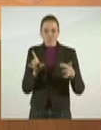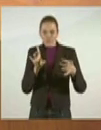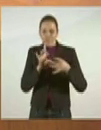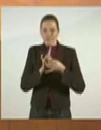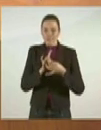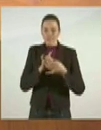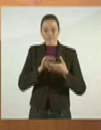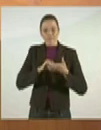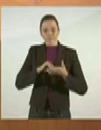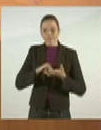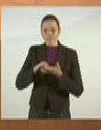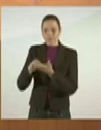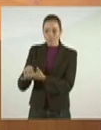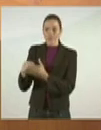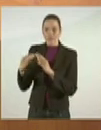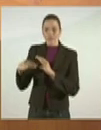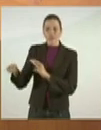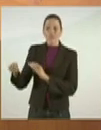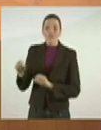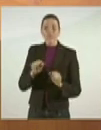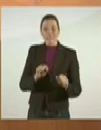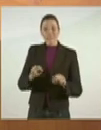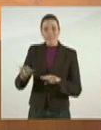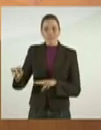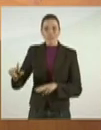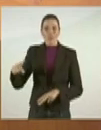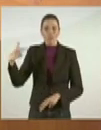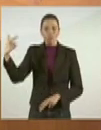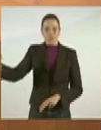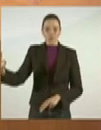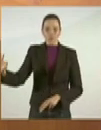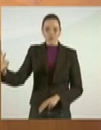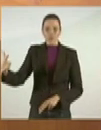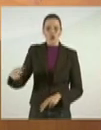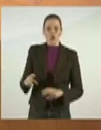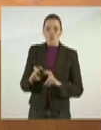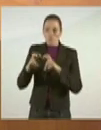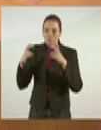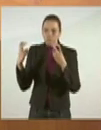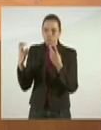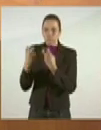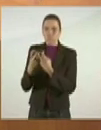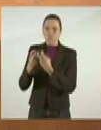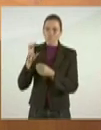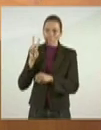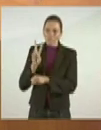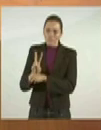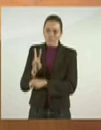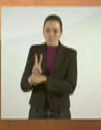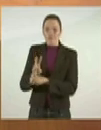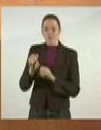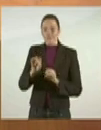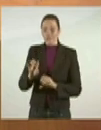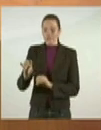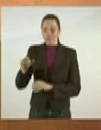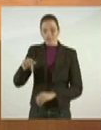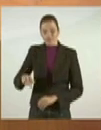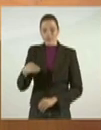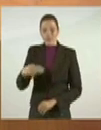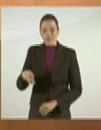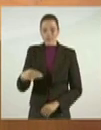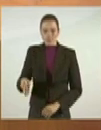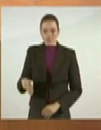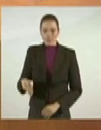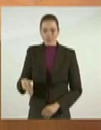D entrada na semana que vem uma frente parlamentar em defesa da educação a Constituição de 888 institui estado